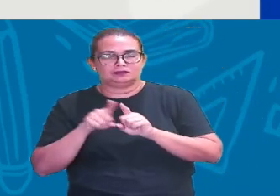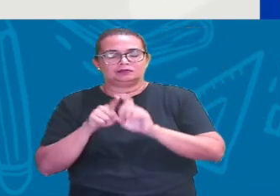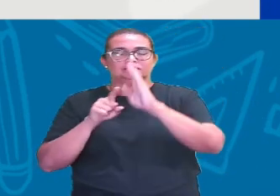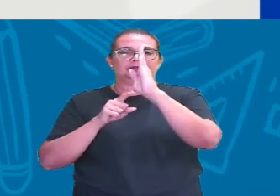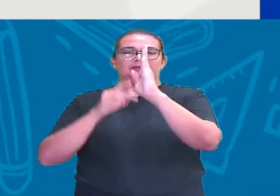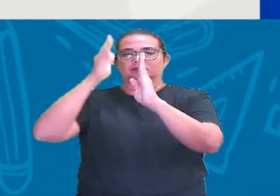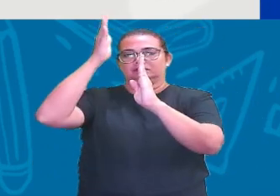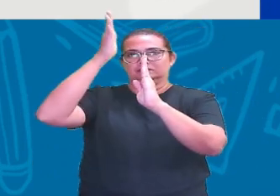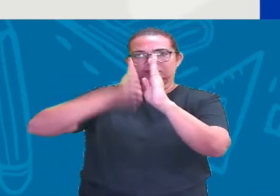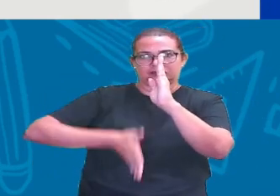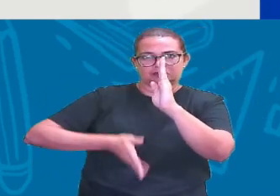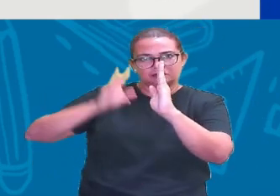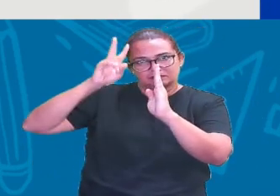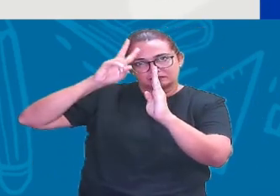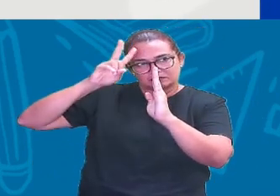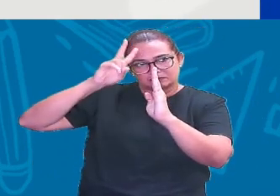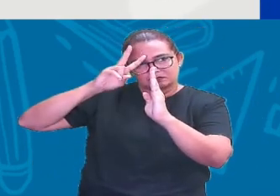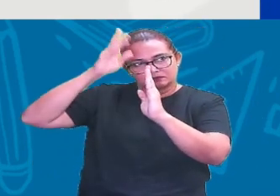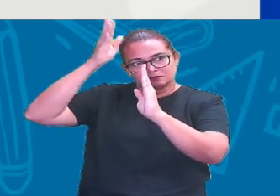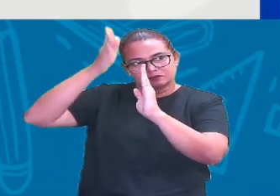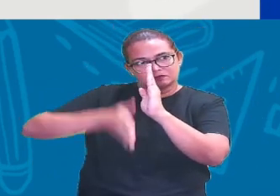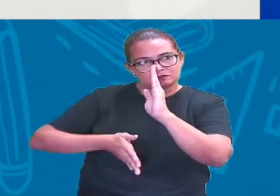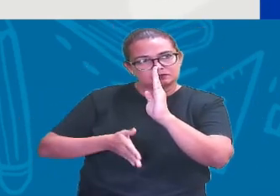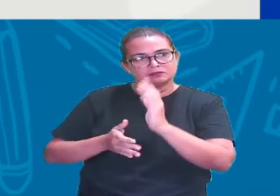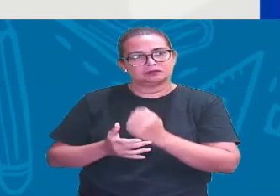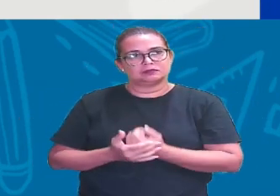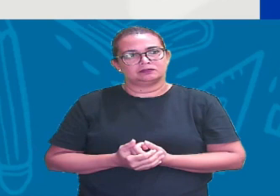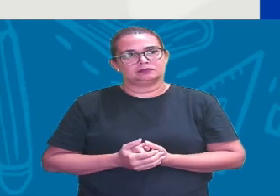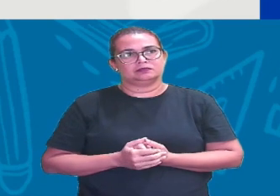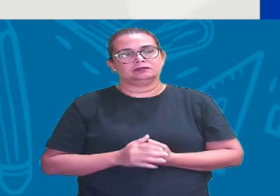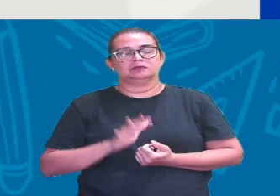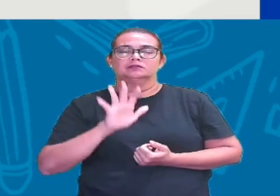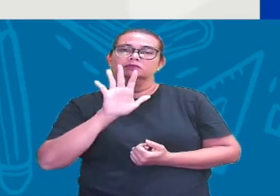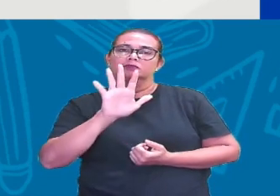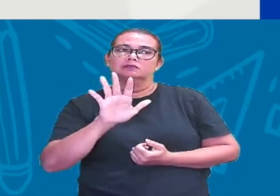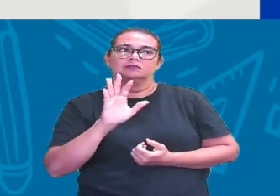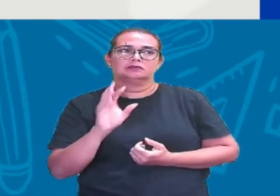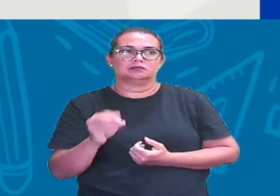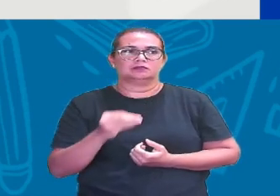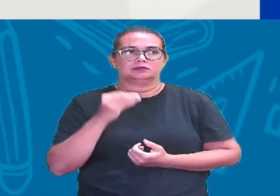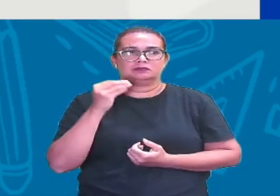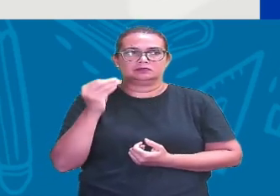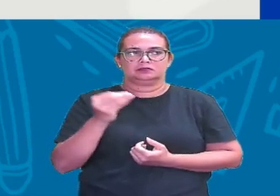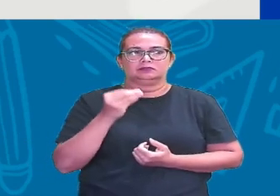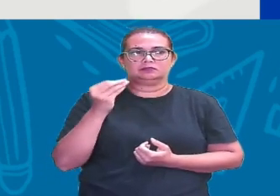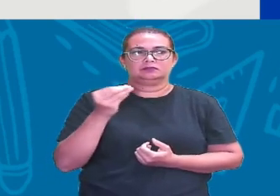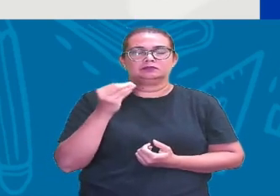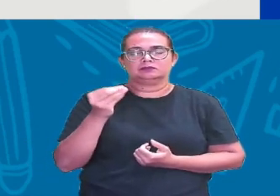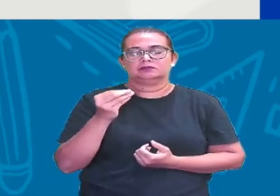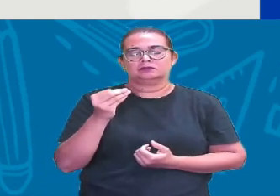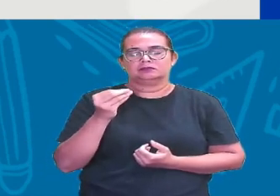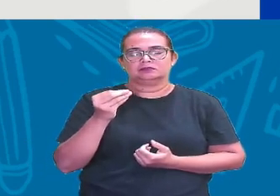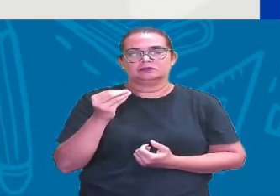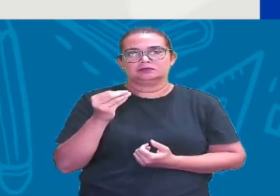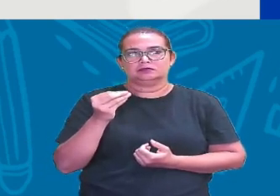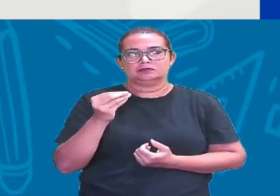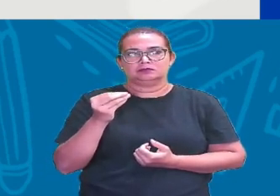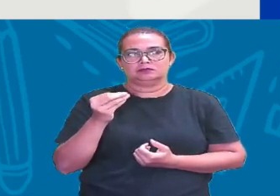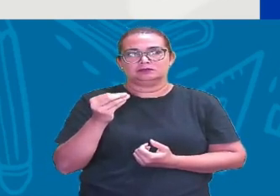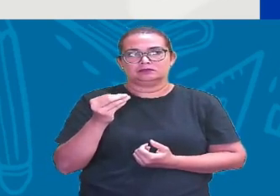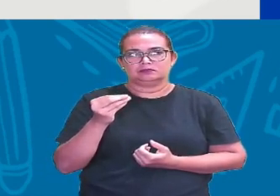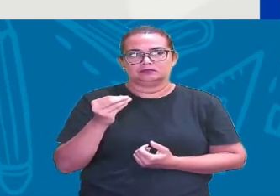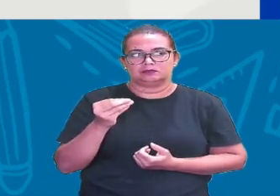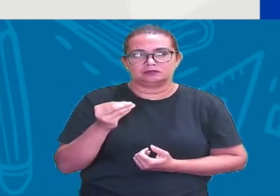fatoração, gente. Ah, só que antes de a gente ver essa fatoração aqui, ó, que conscientemente ela